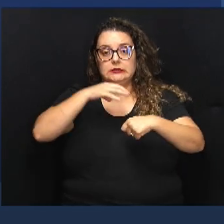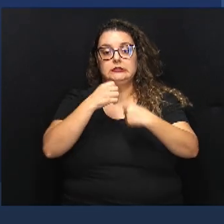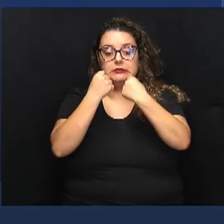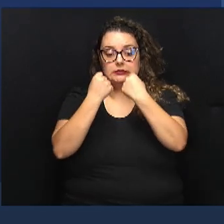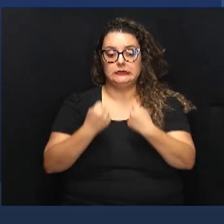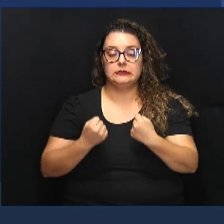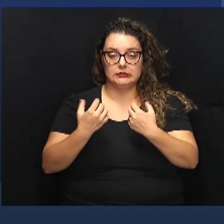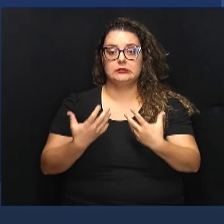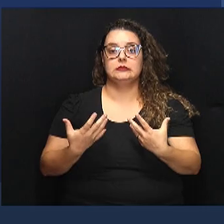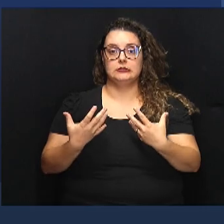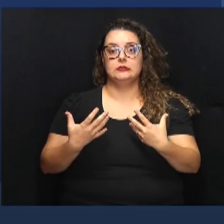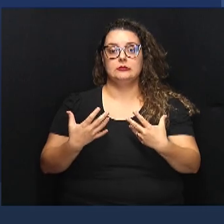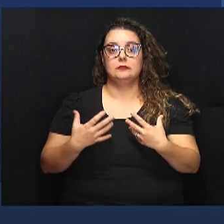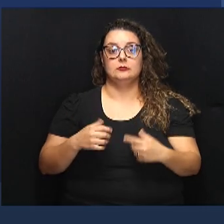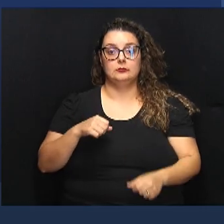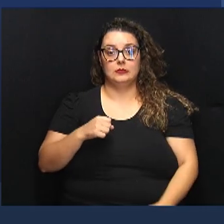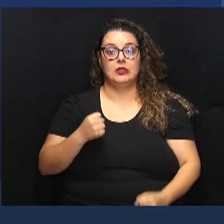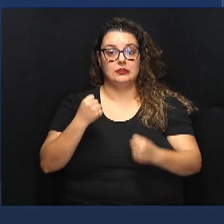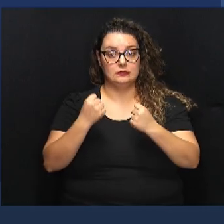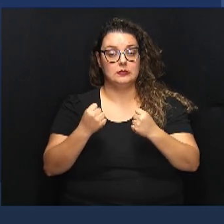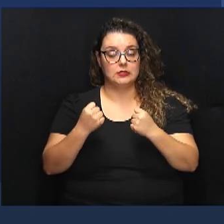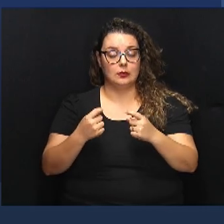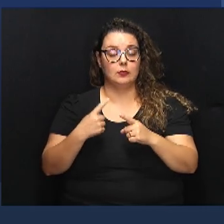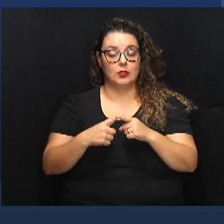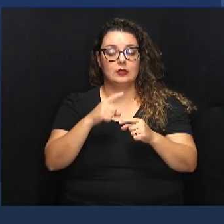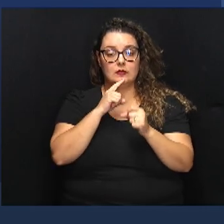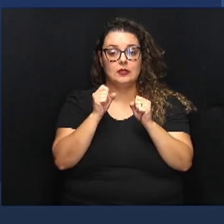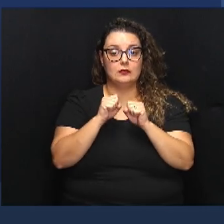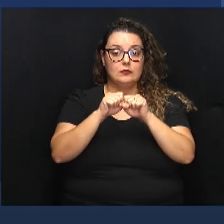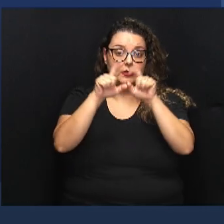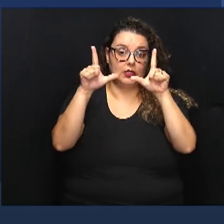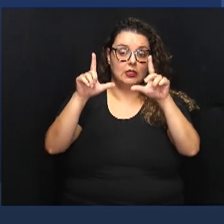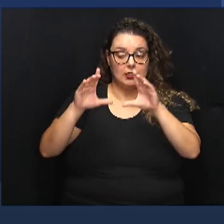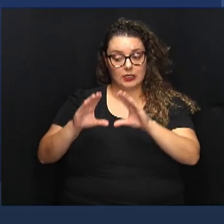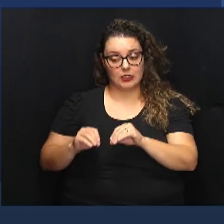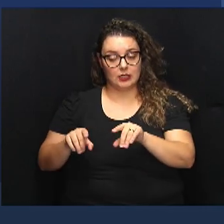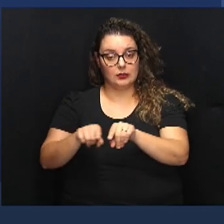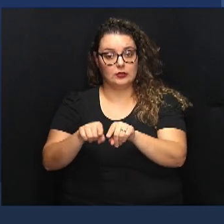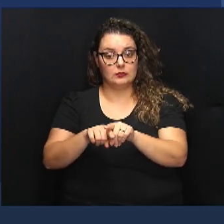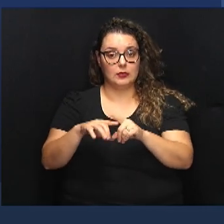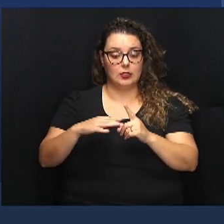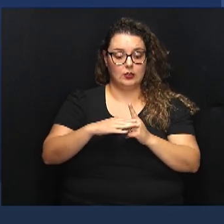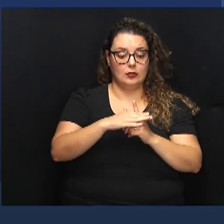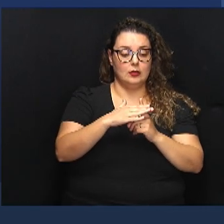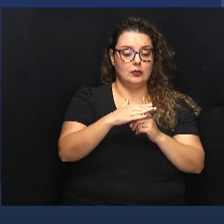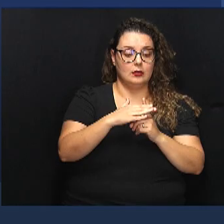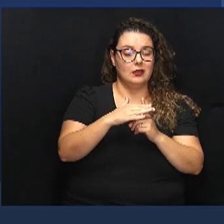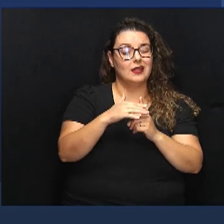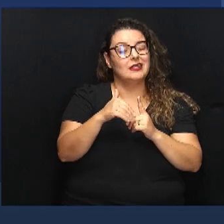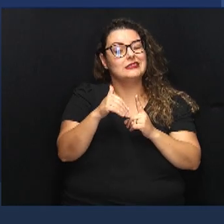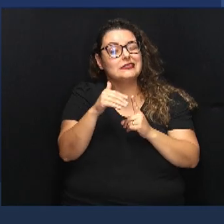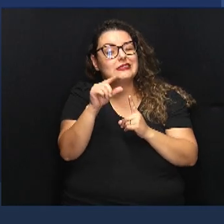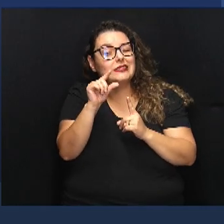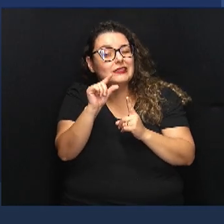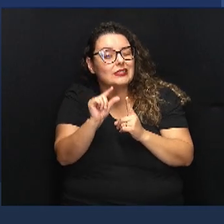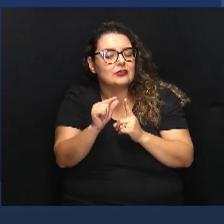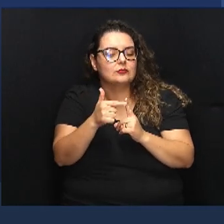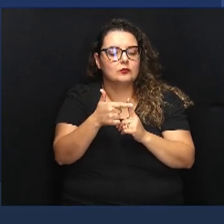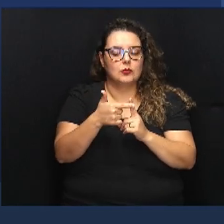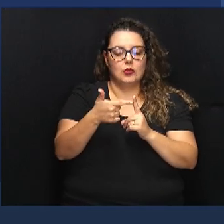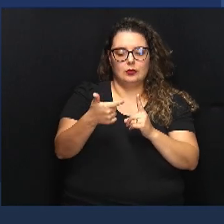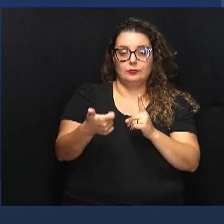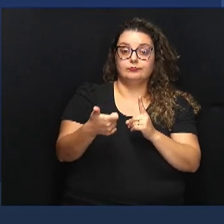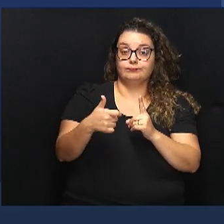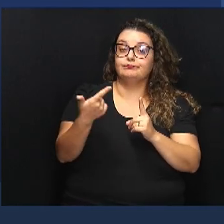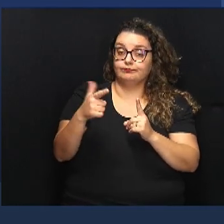aquele casaco, agasalho mais pesado, porque faz frio pela manhã. Ao longo do dia a temperatura até sobe, mas continua